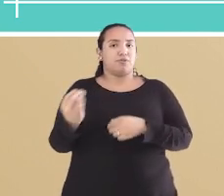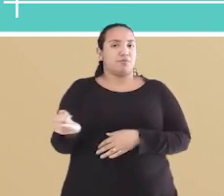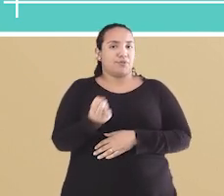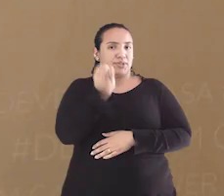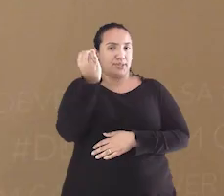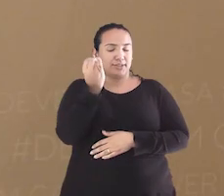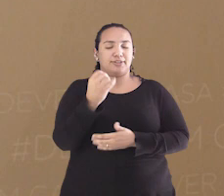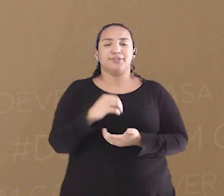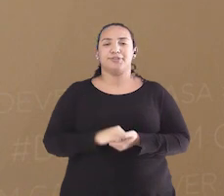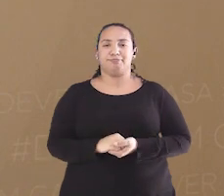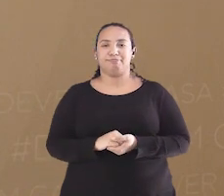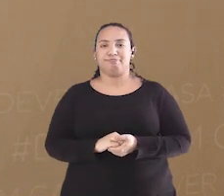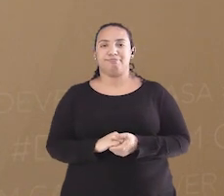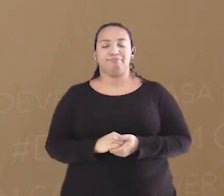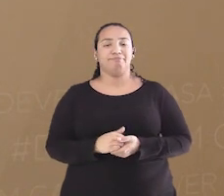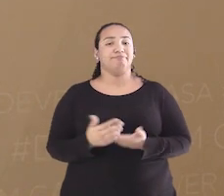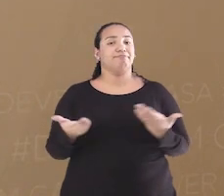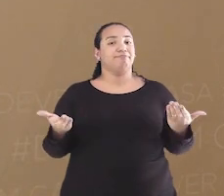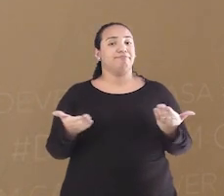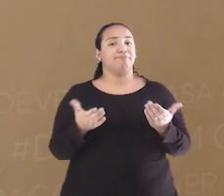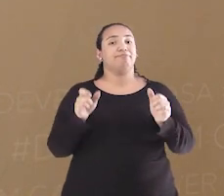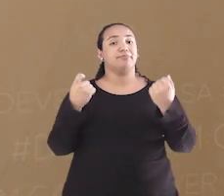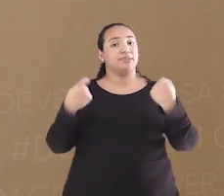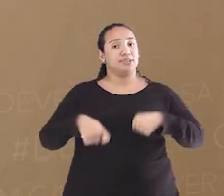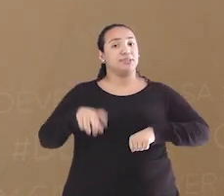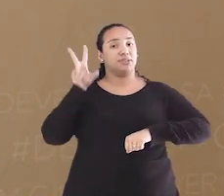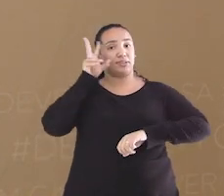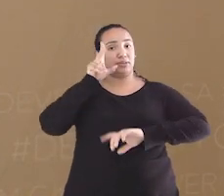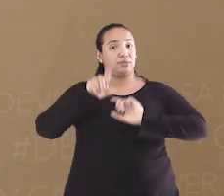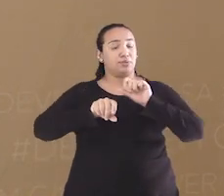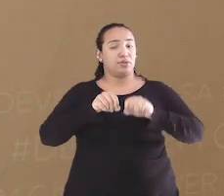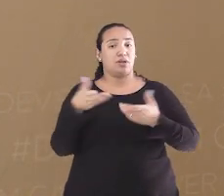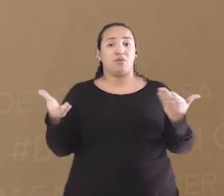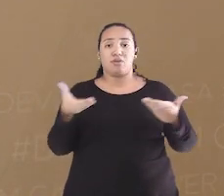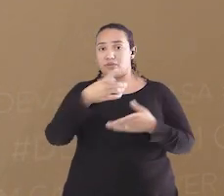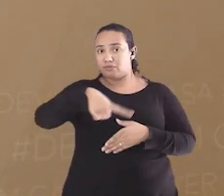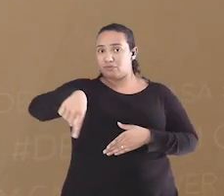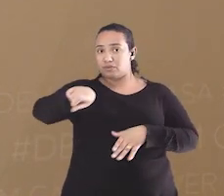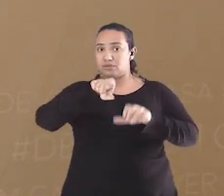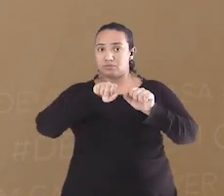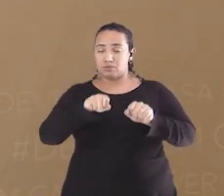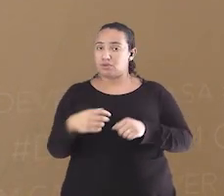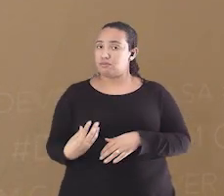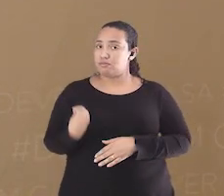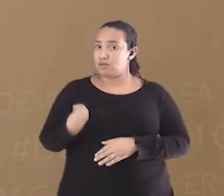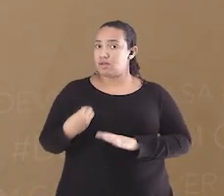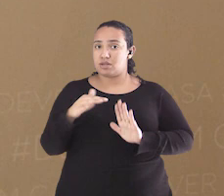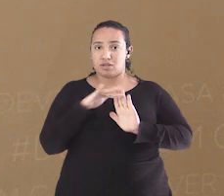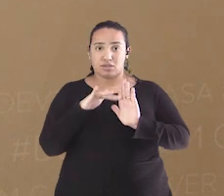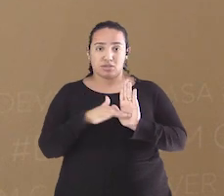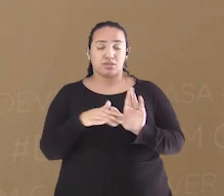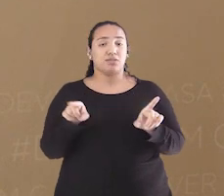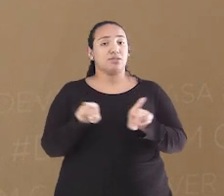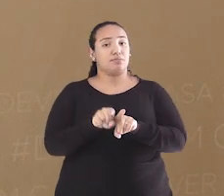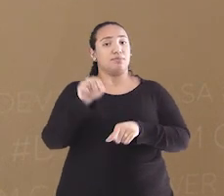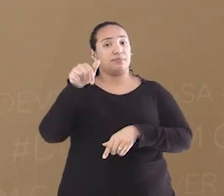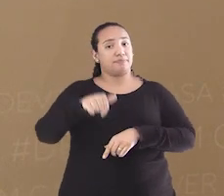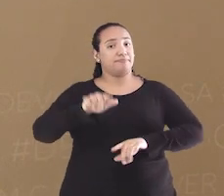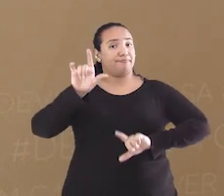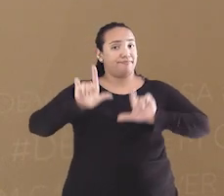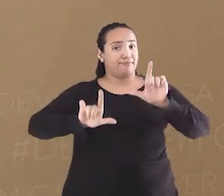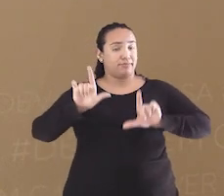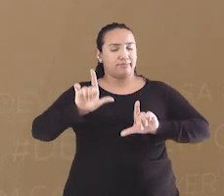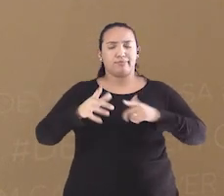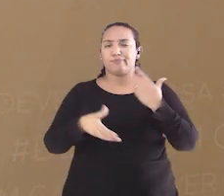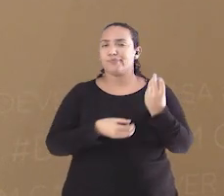atividade. E vamos lembrar que agora vocês também podem marcar as suas presenças aqui nas aulas da TV.